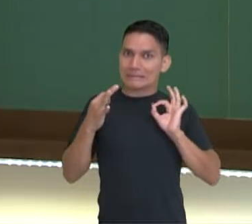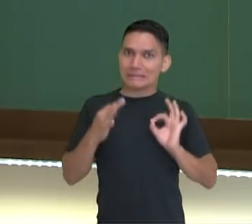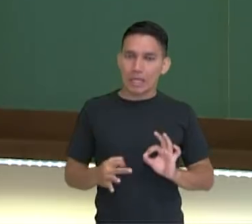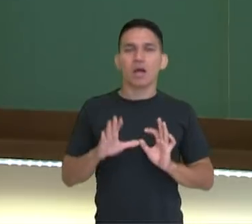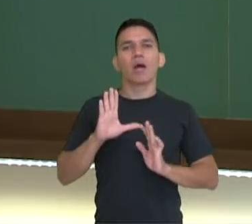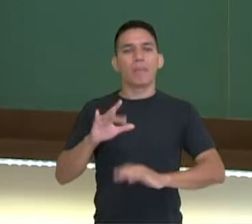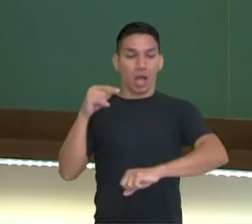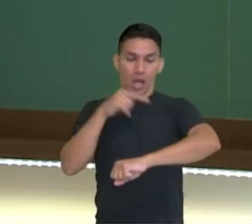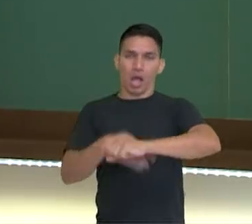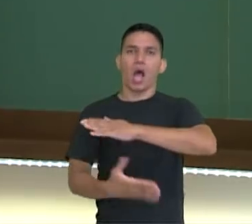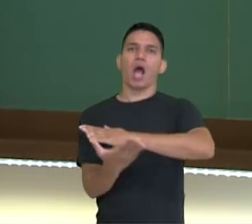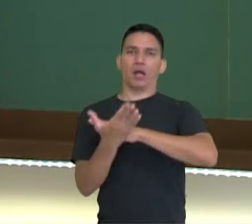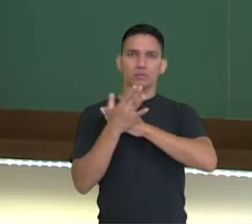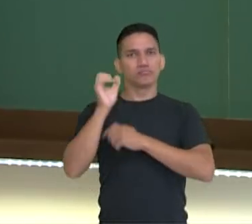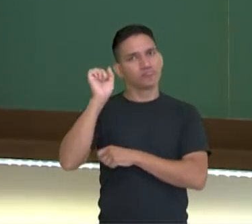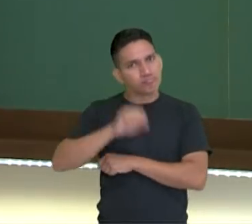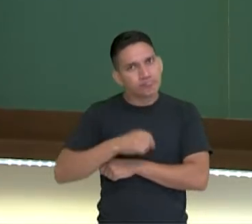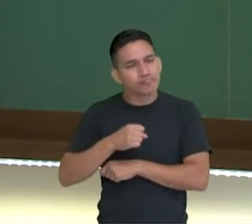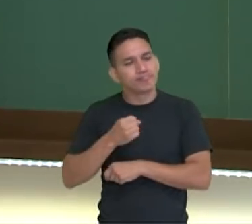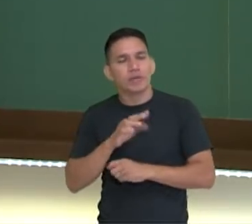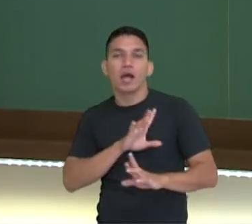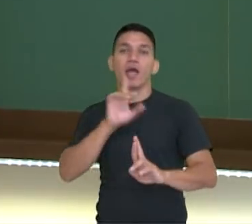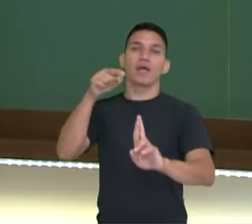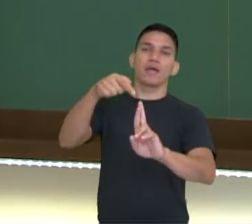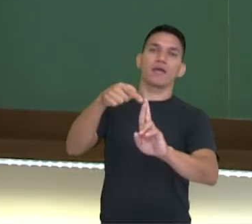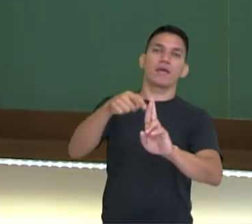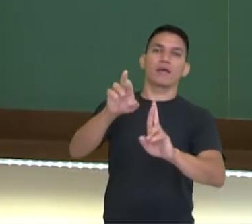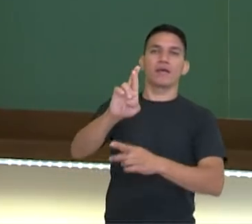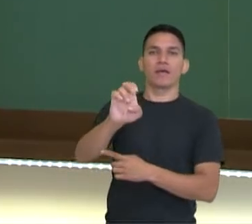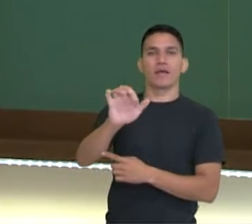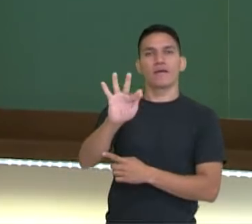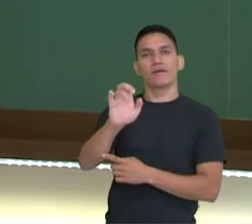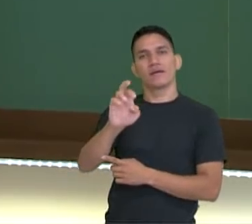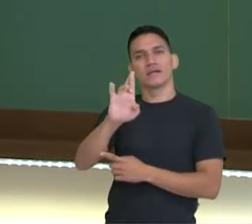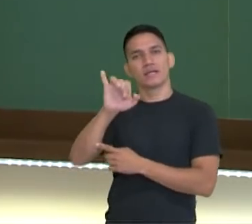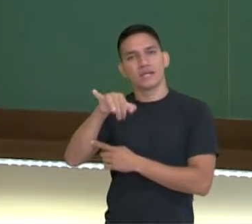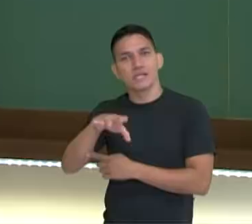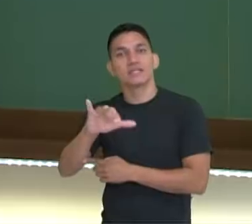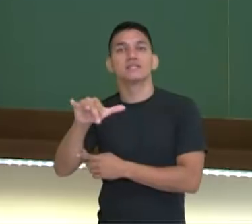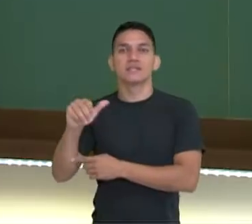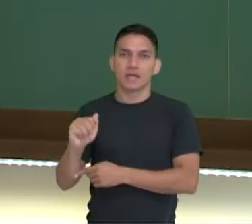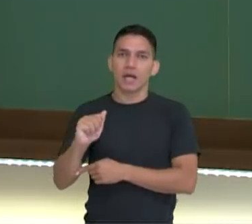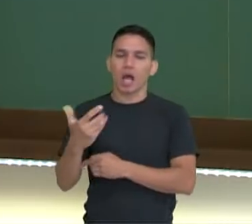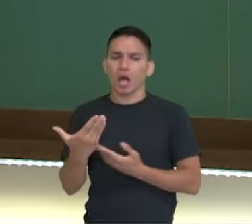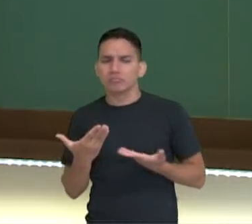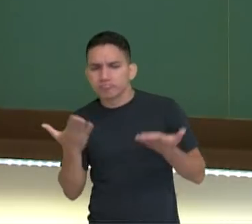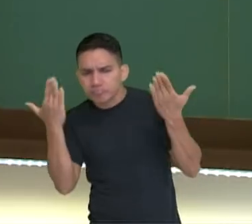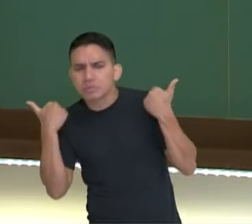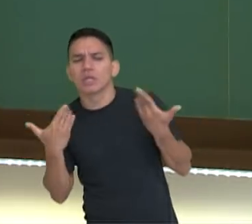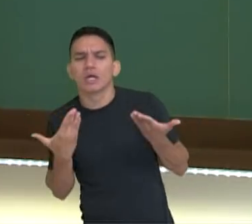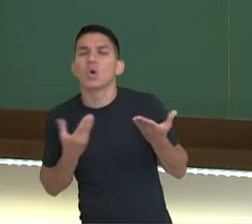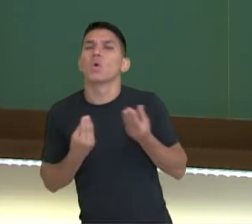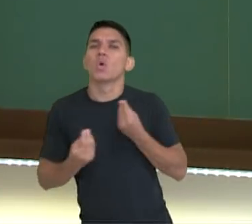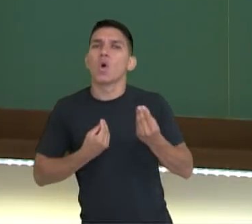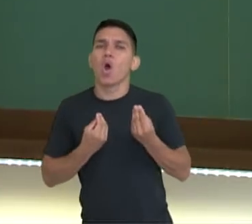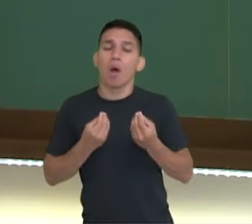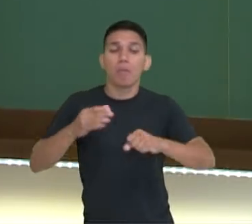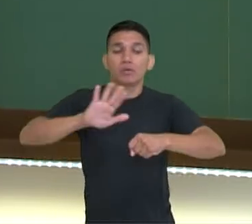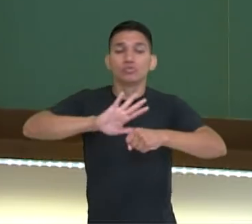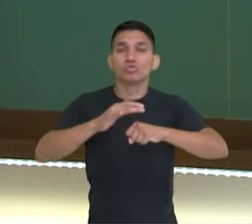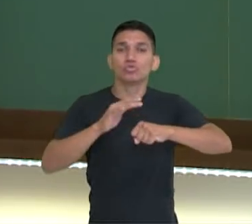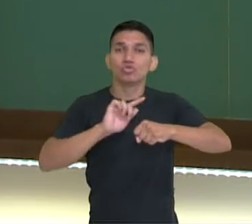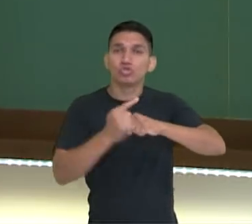Mas eles servem sim como uma referência para a gente se orientar no espaço geográfico, tá? Muitas